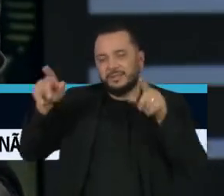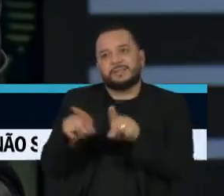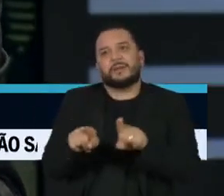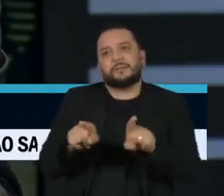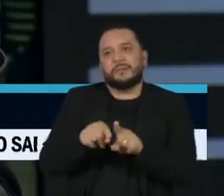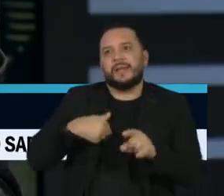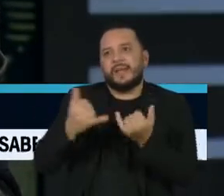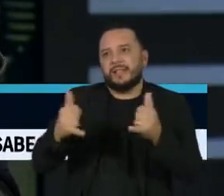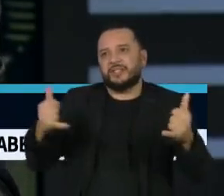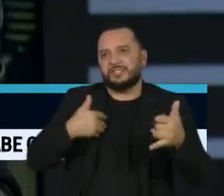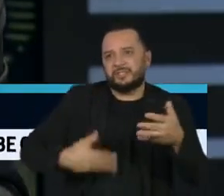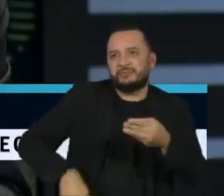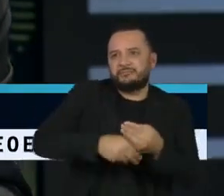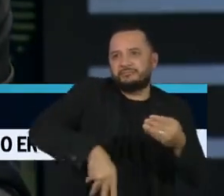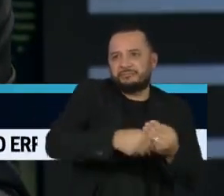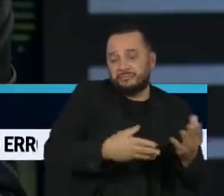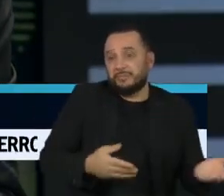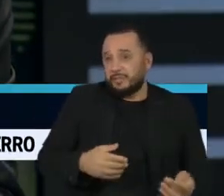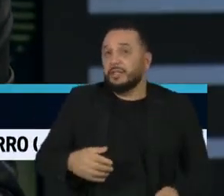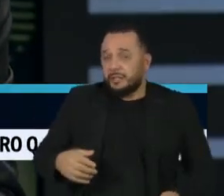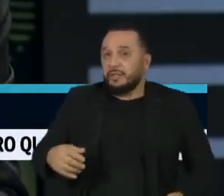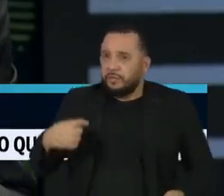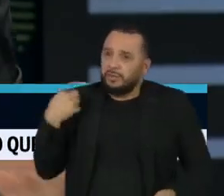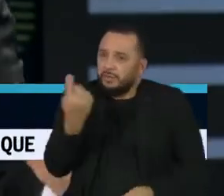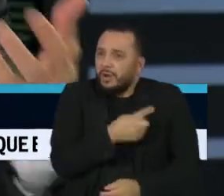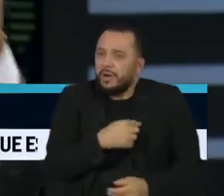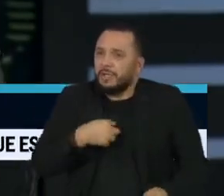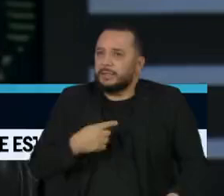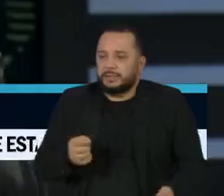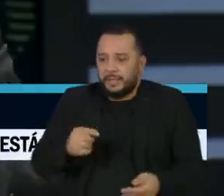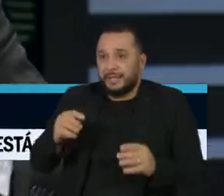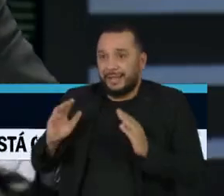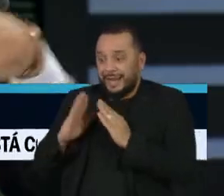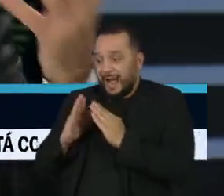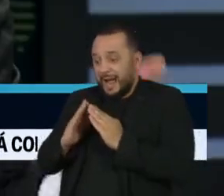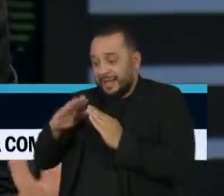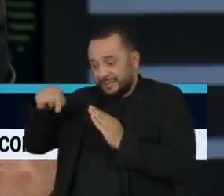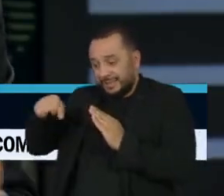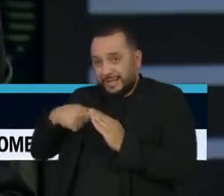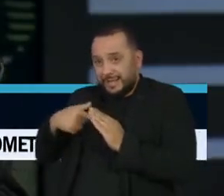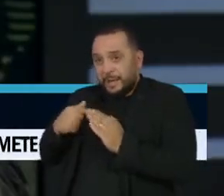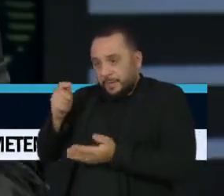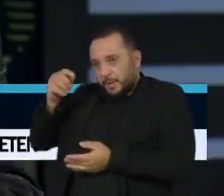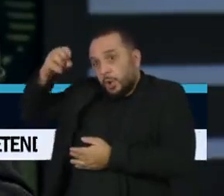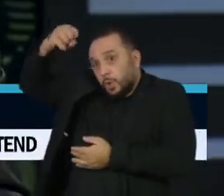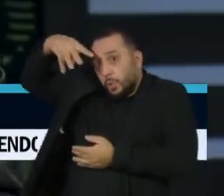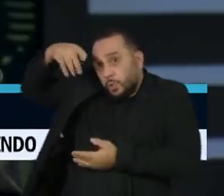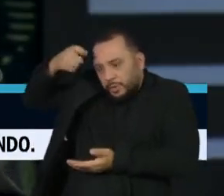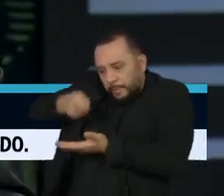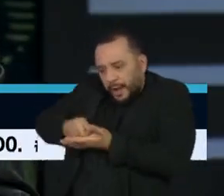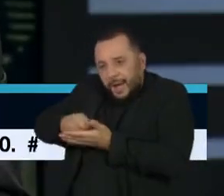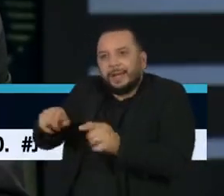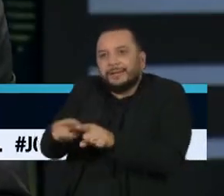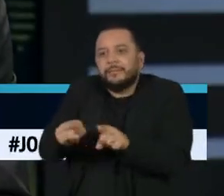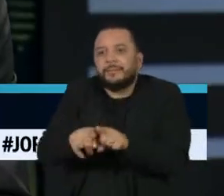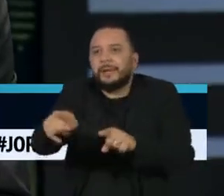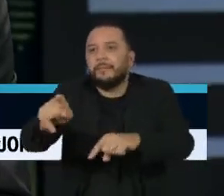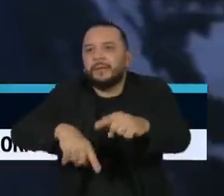isso de duas maneiras, uma como consumidor direto na sua conta e depois como consumidor do resto dos produtos que também vão estar inflacionados.